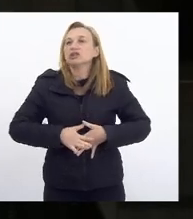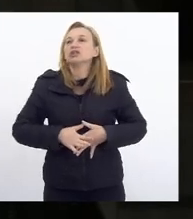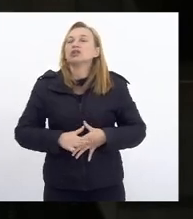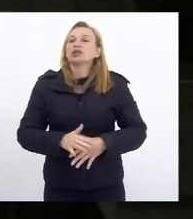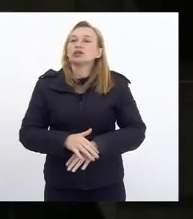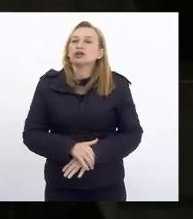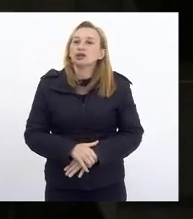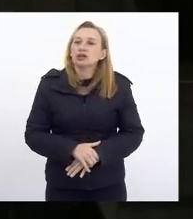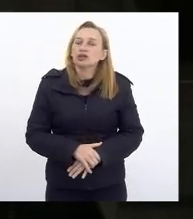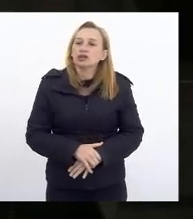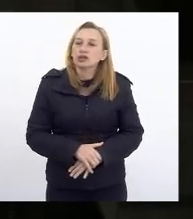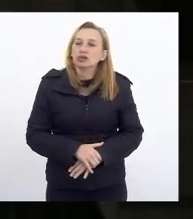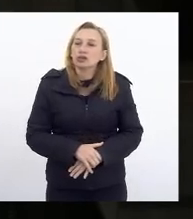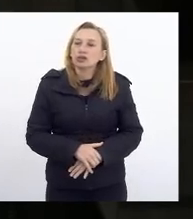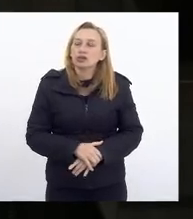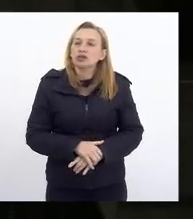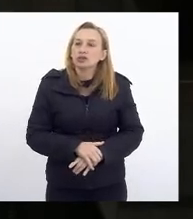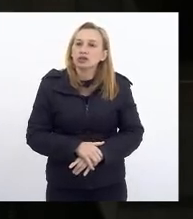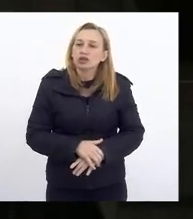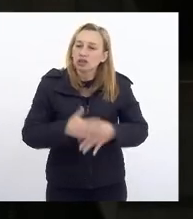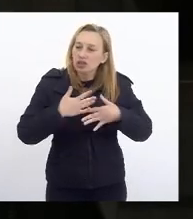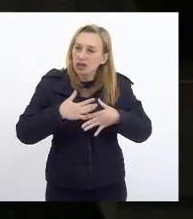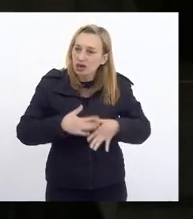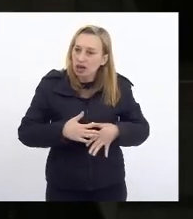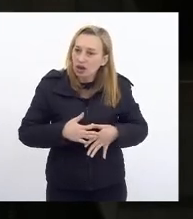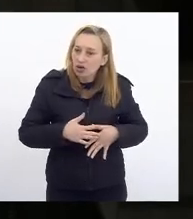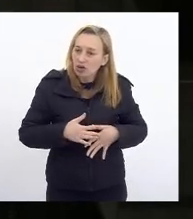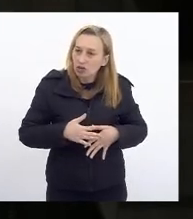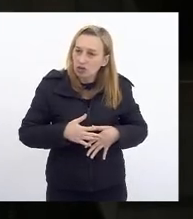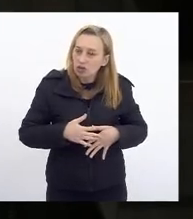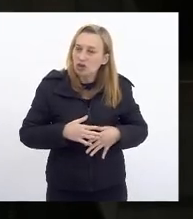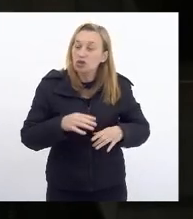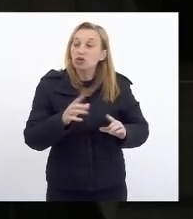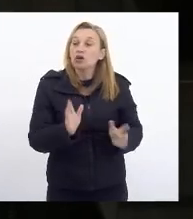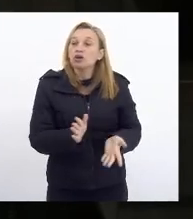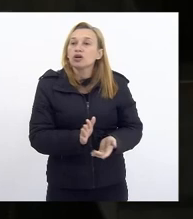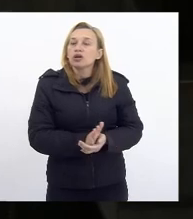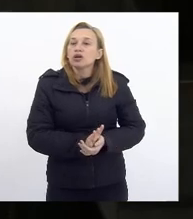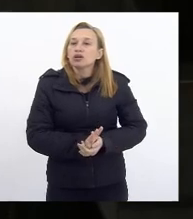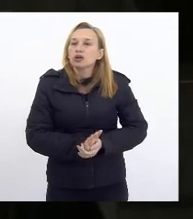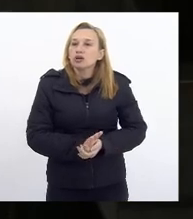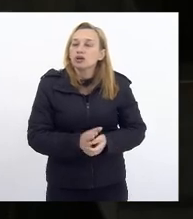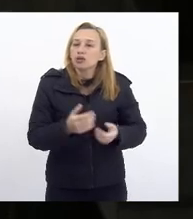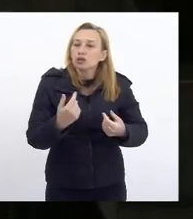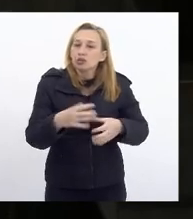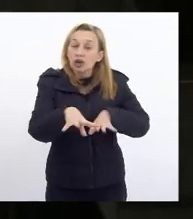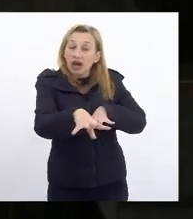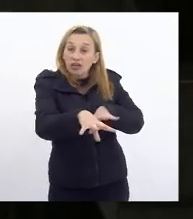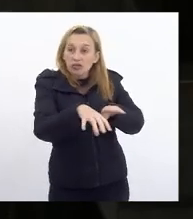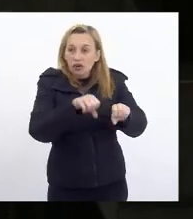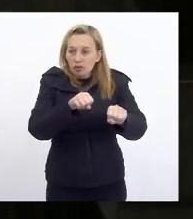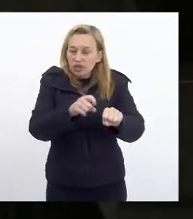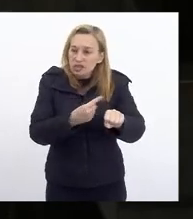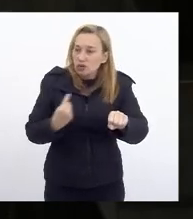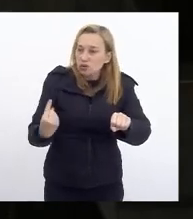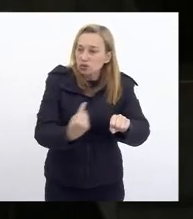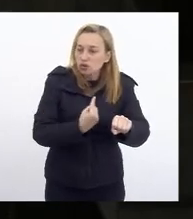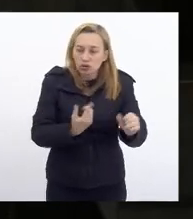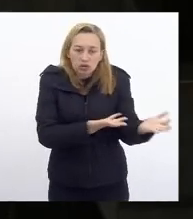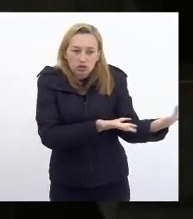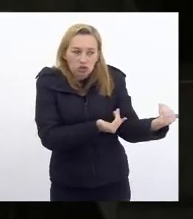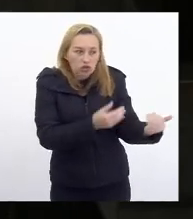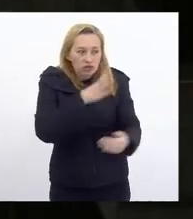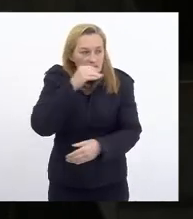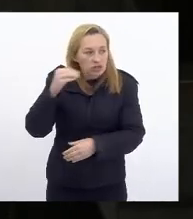andor, que o santo é de barro. Né? O santo é de barro, e esse santo de barro é a formação dos nossos adolescentes e jovens